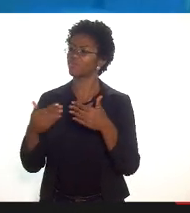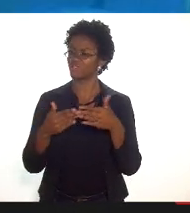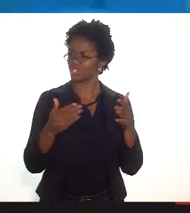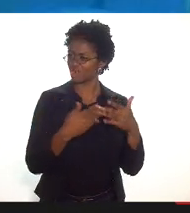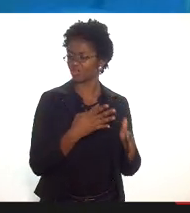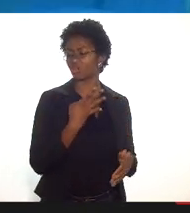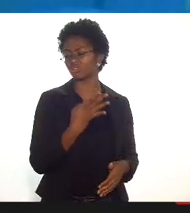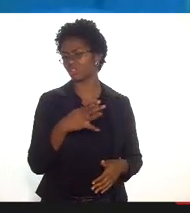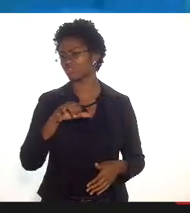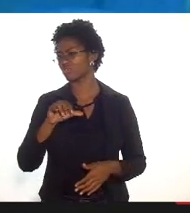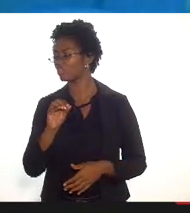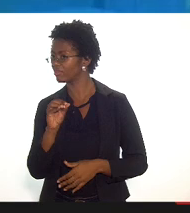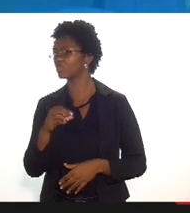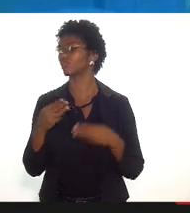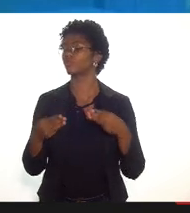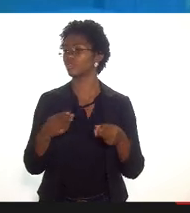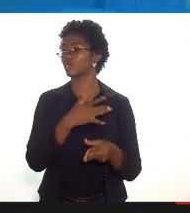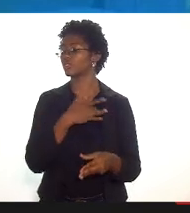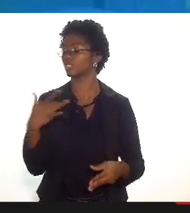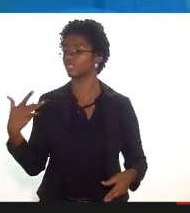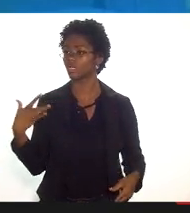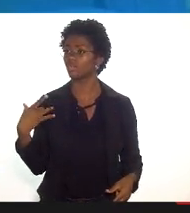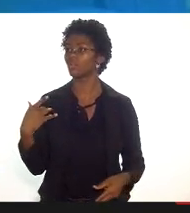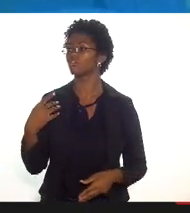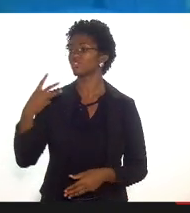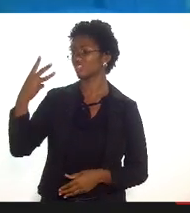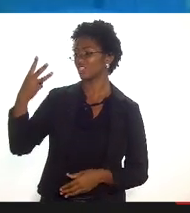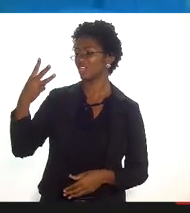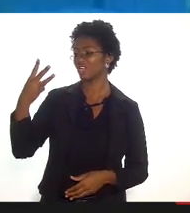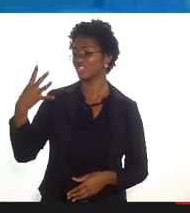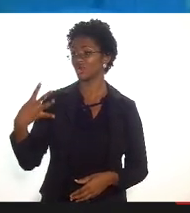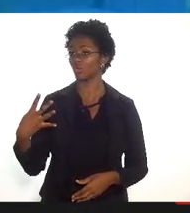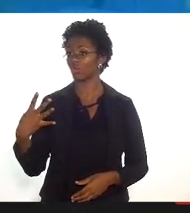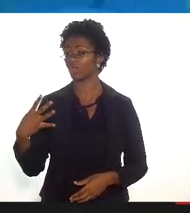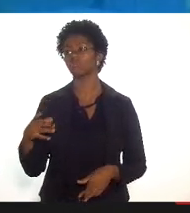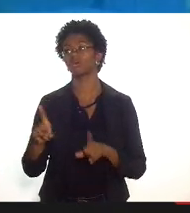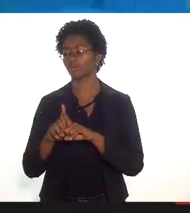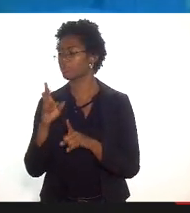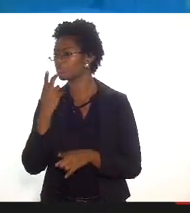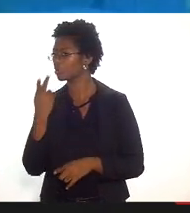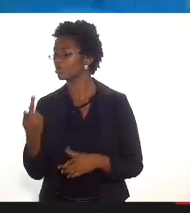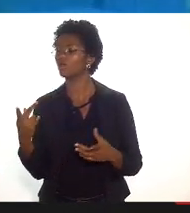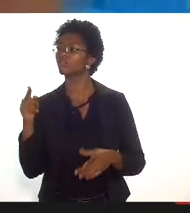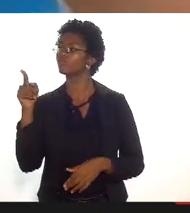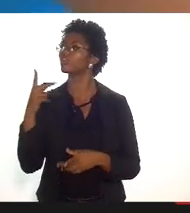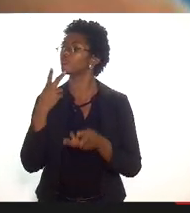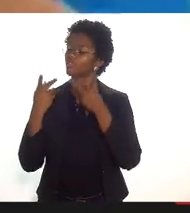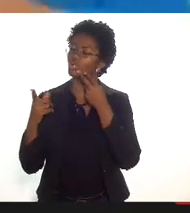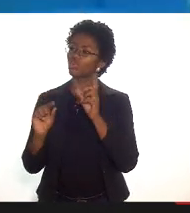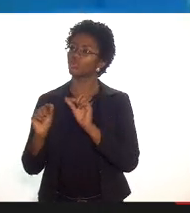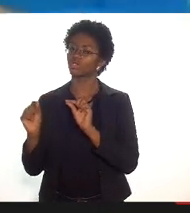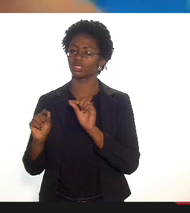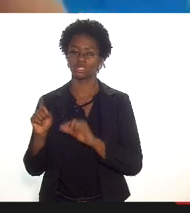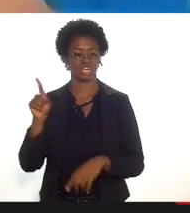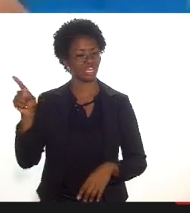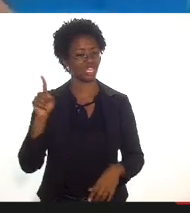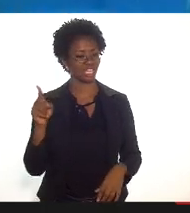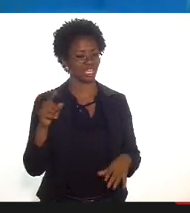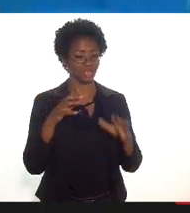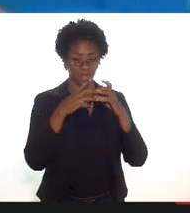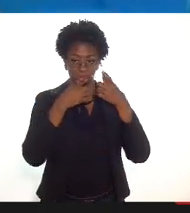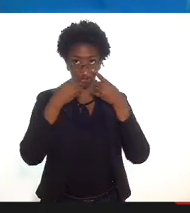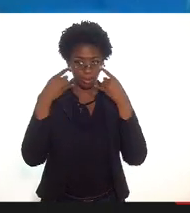940 leitos federais, o ministro da Saúde, que era o número 3, passou para o número 4, também disse. Como é que o senhor pode dizer isso? Ele, na maior, inclusive sem